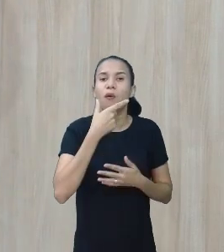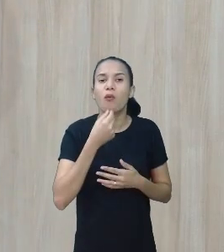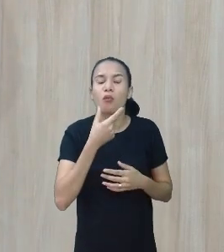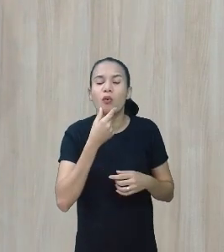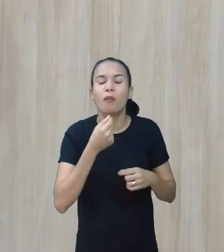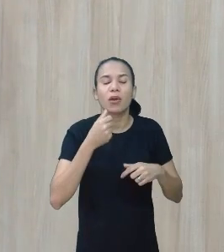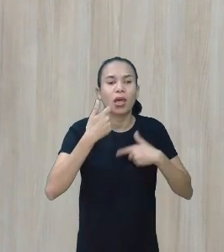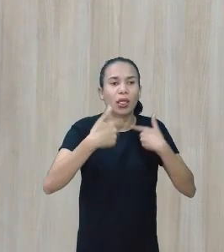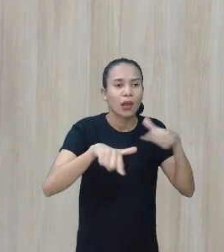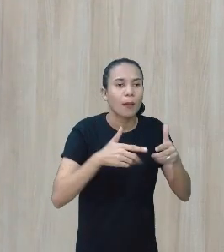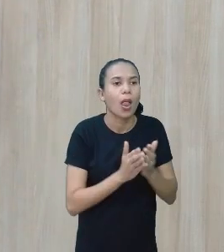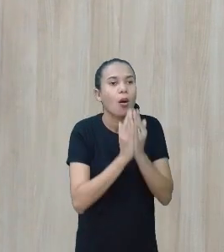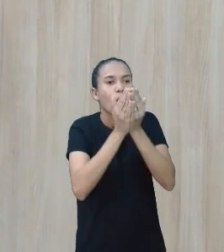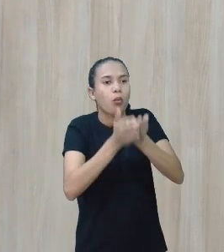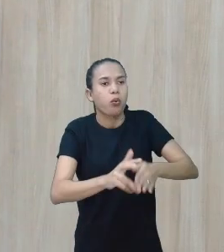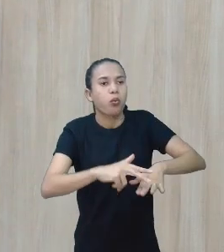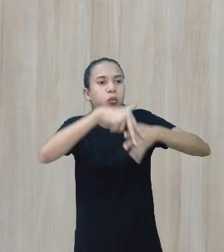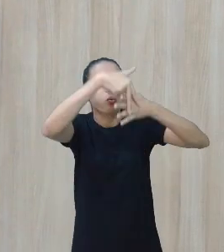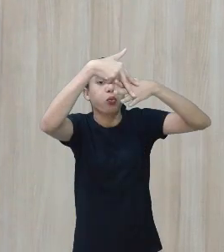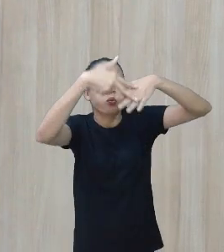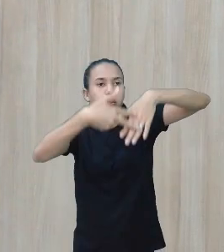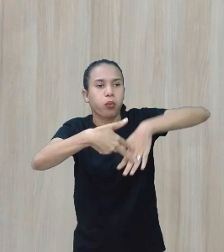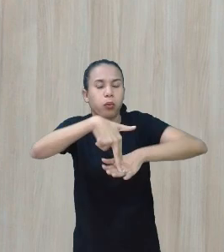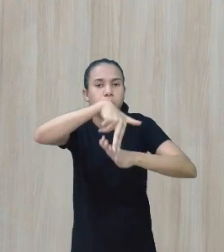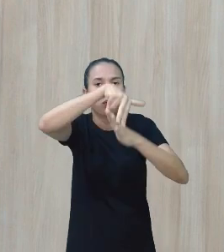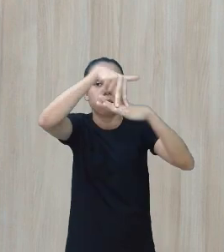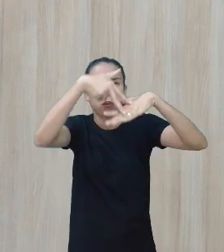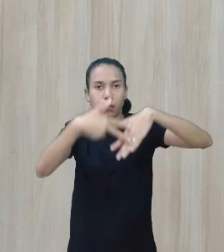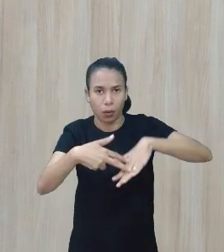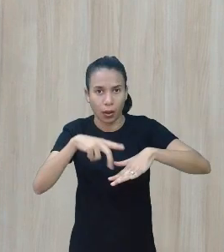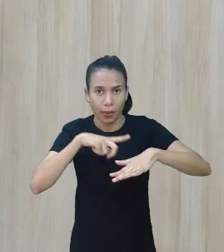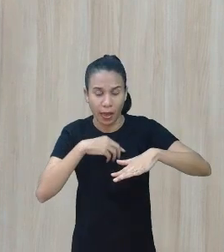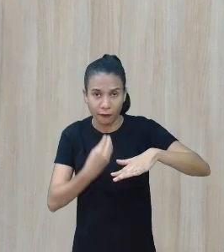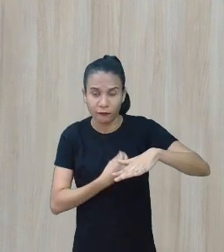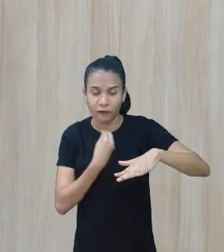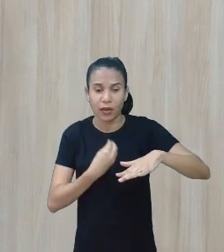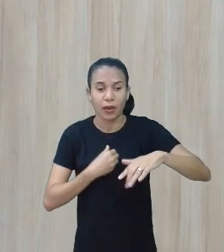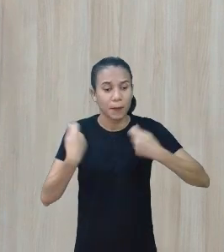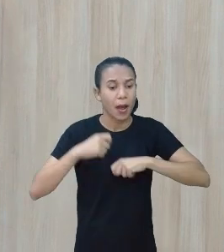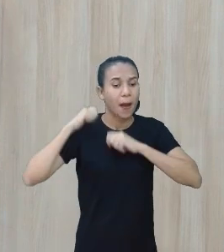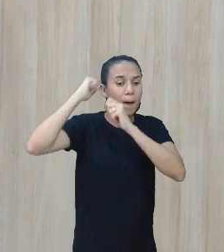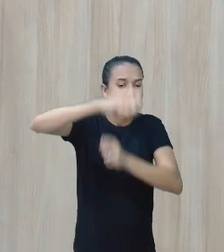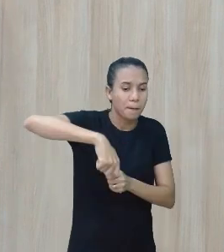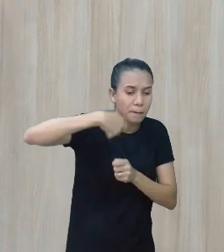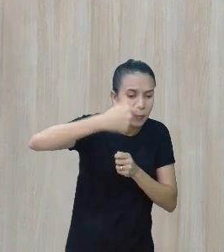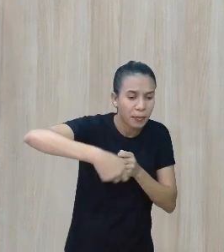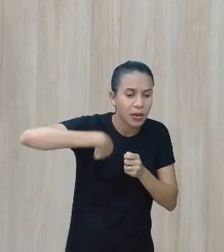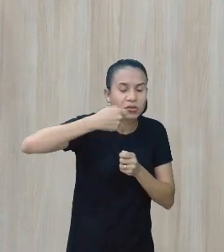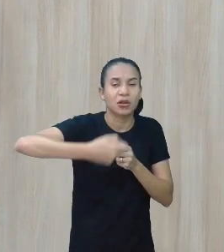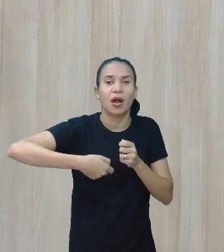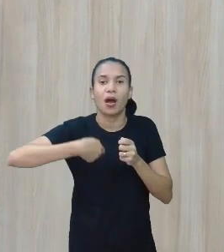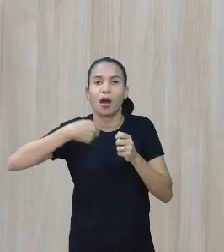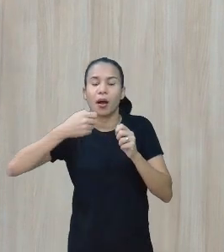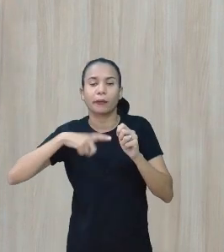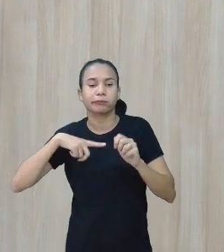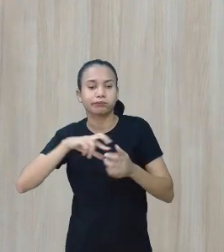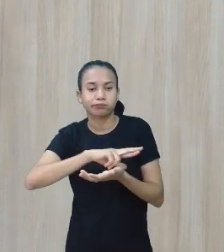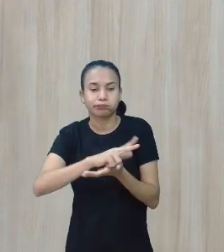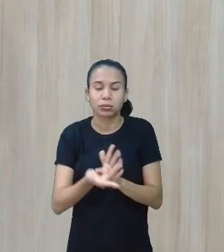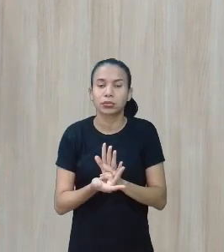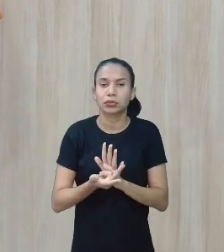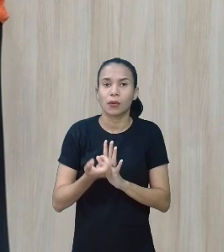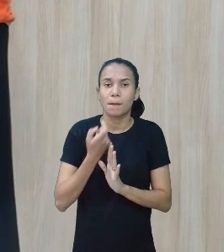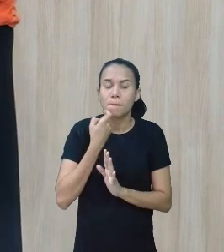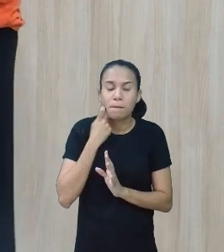sobre a vida de um jangadeiro, das pessoas que ganham a vida no mar, com a pesca, com os barcos. E